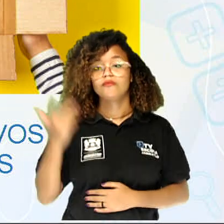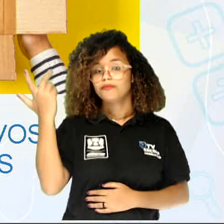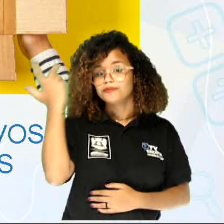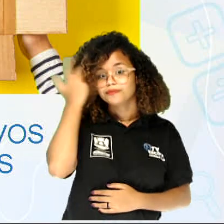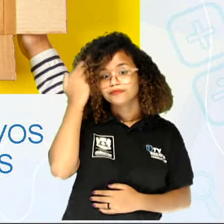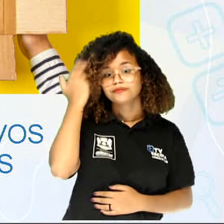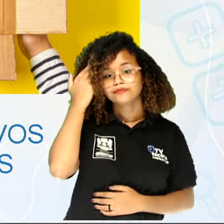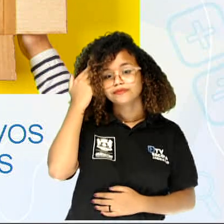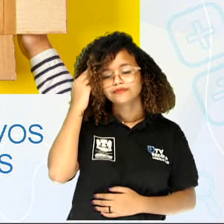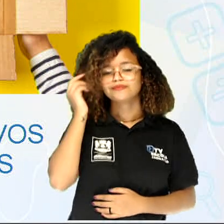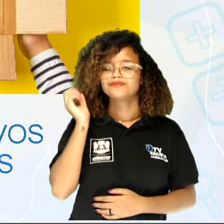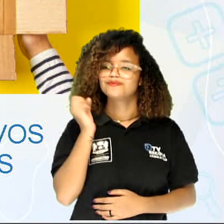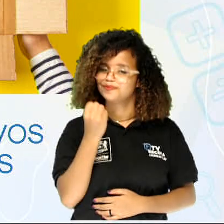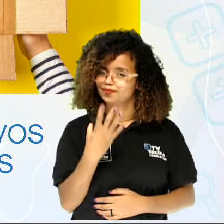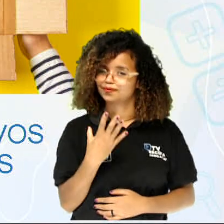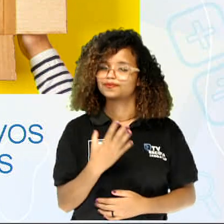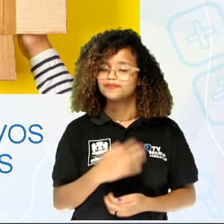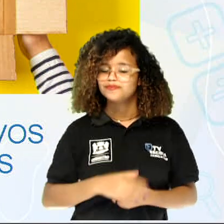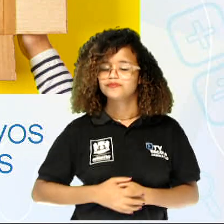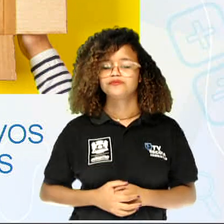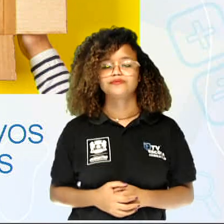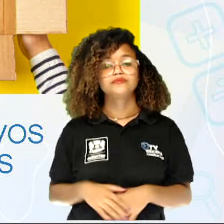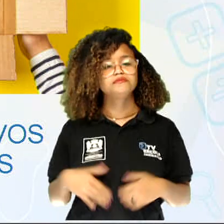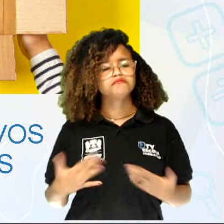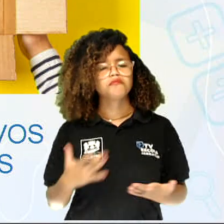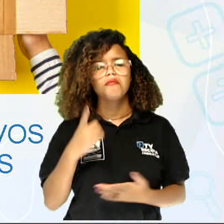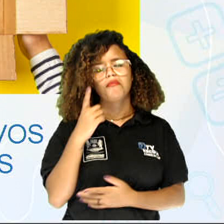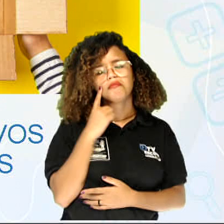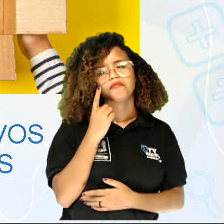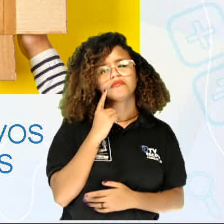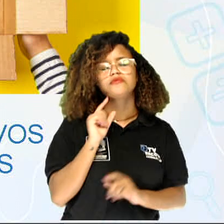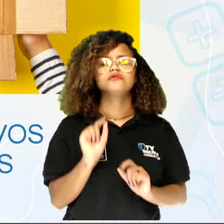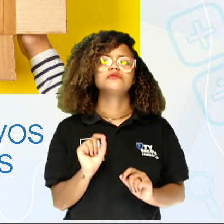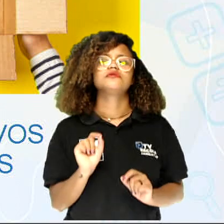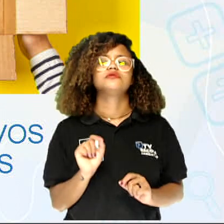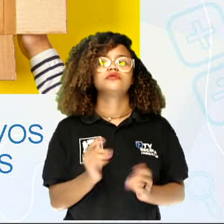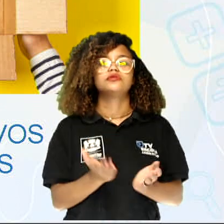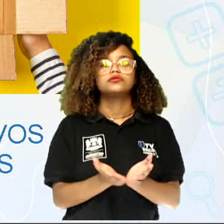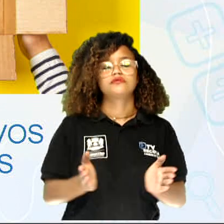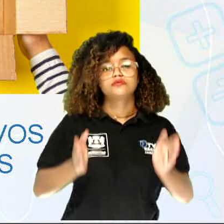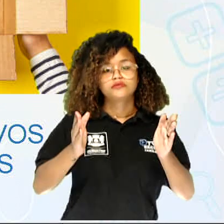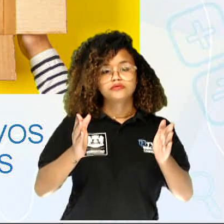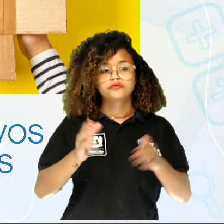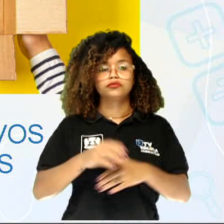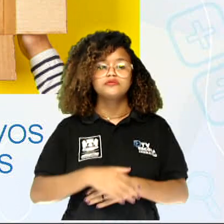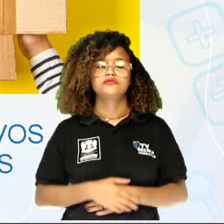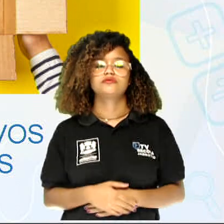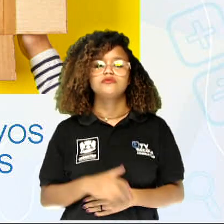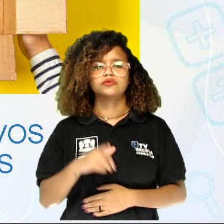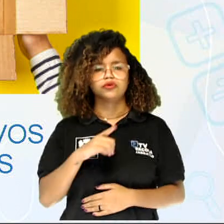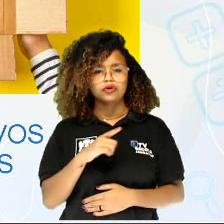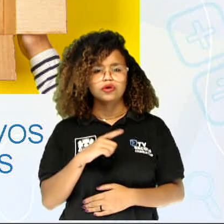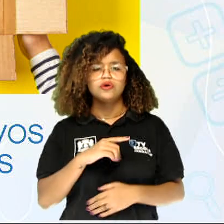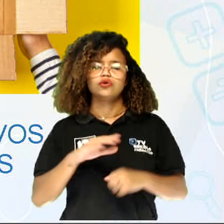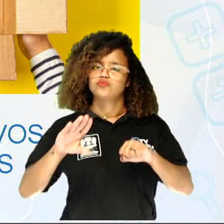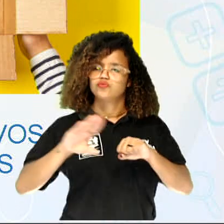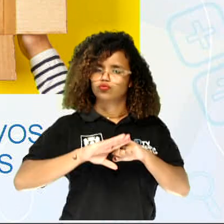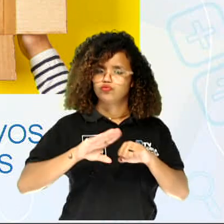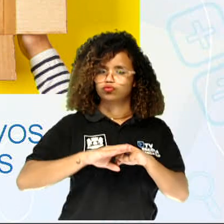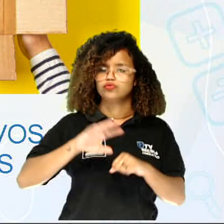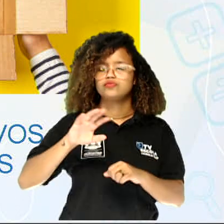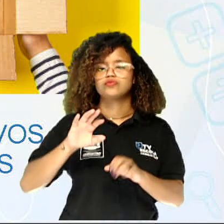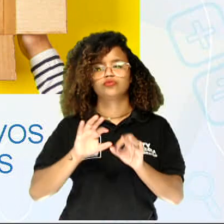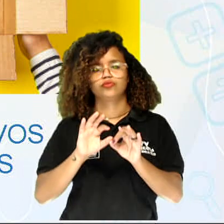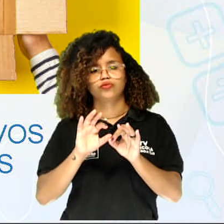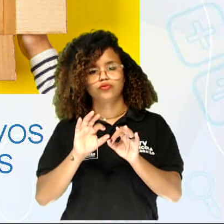comum. Muito bem. Então, veja que nas caixas ficaram os substantivos